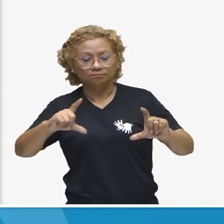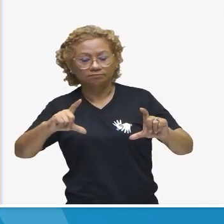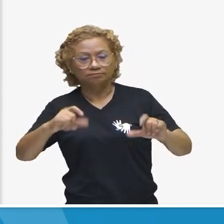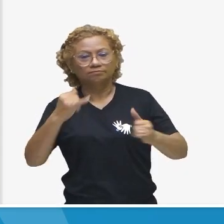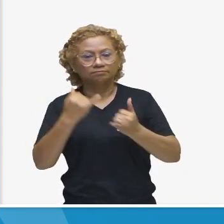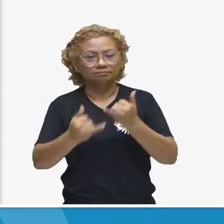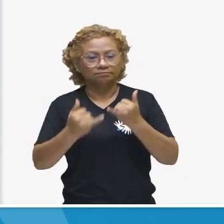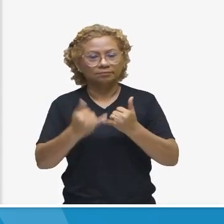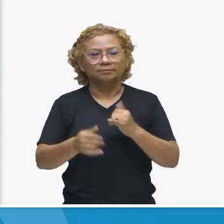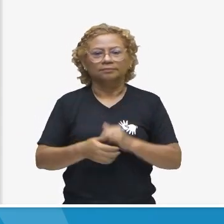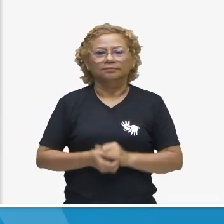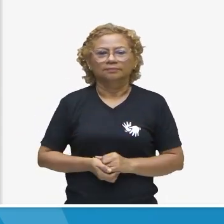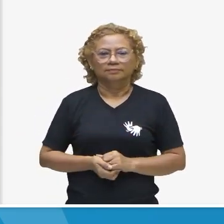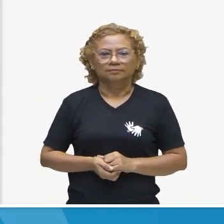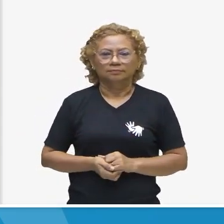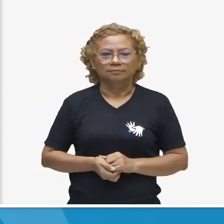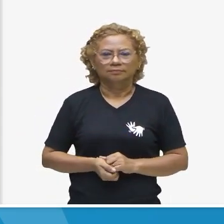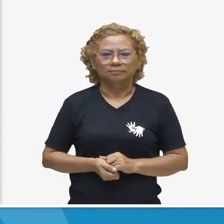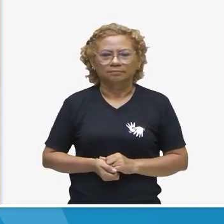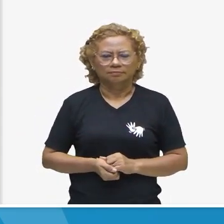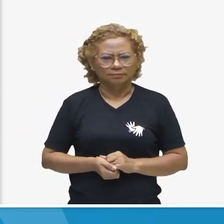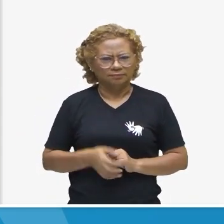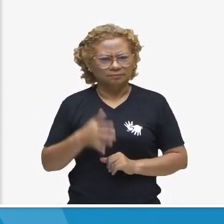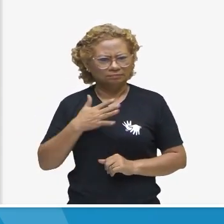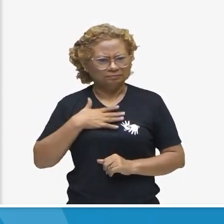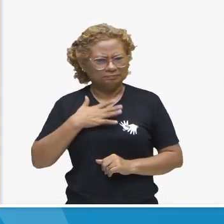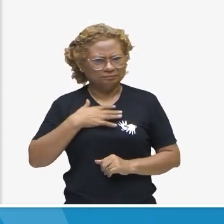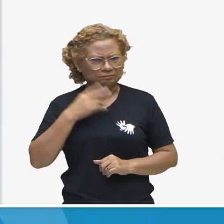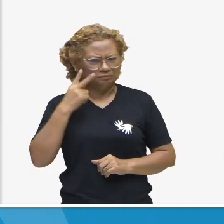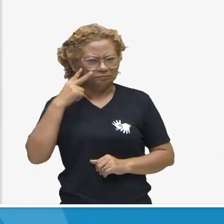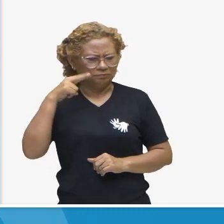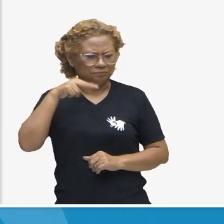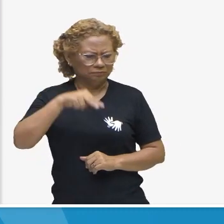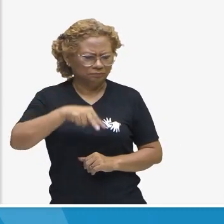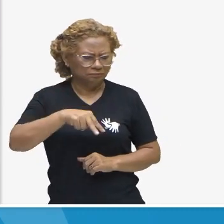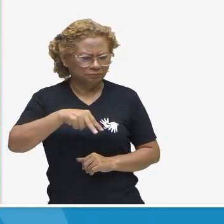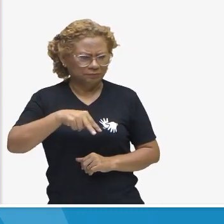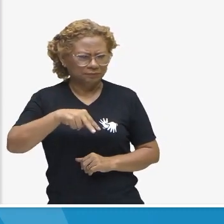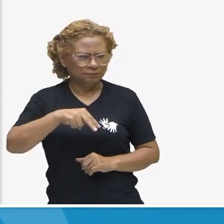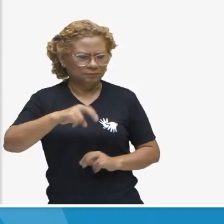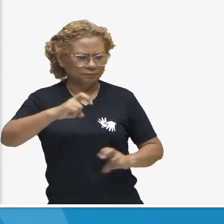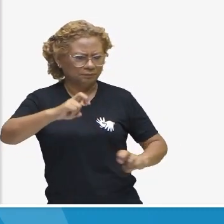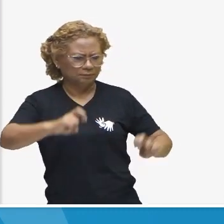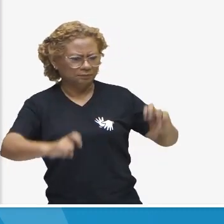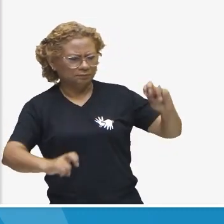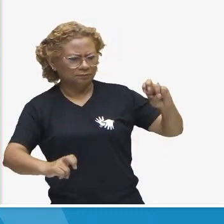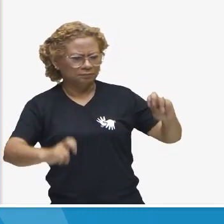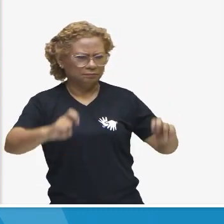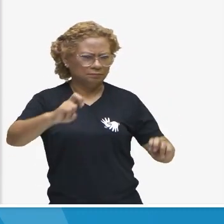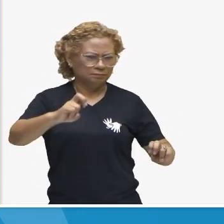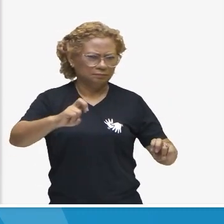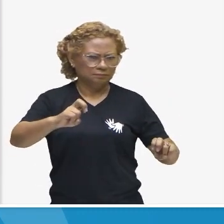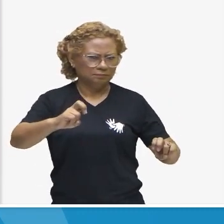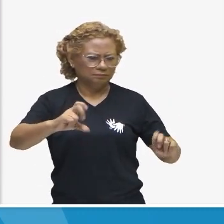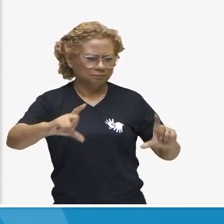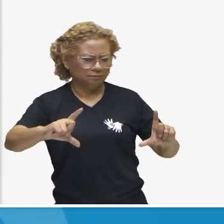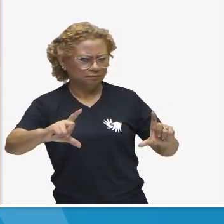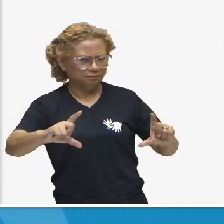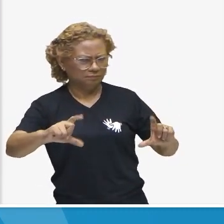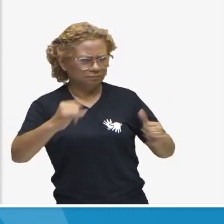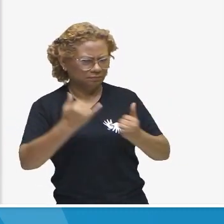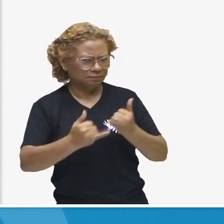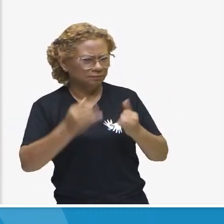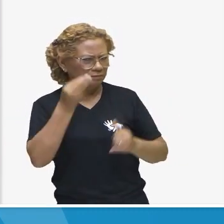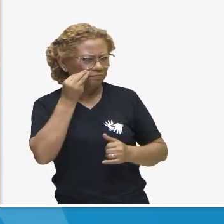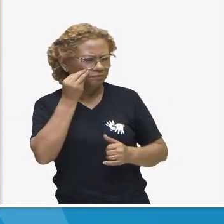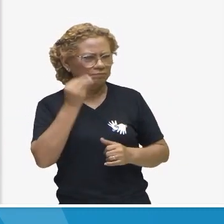parênteses. Então, olhando de cima para baixo, será que eu vou ver esses 2 parênteses se formando, né? Então, é esse exercício que a gente tem que fazer. Vamos